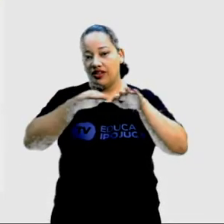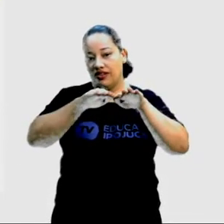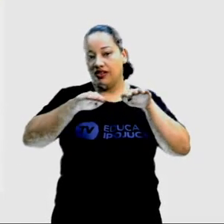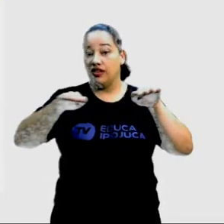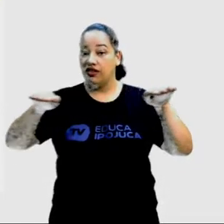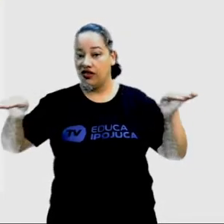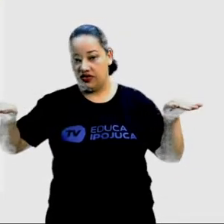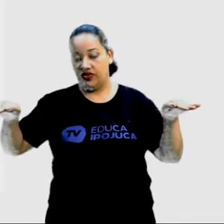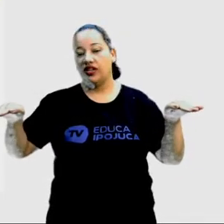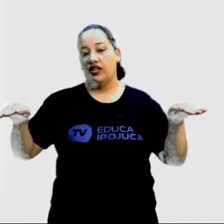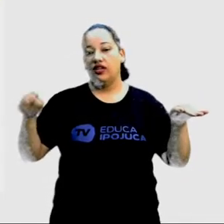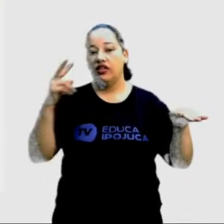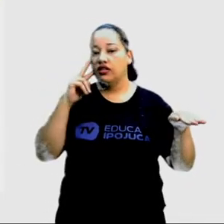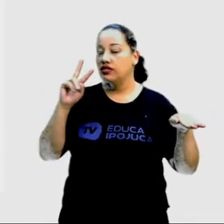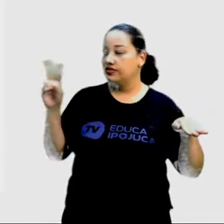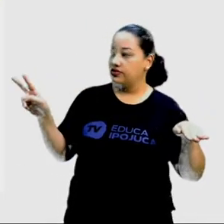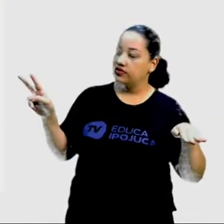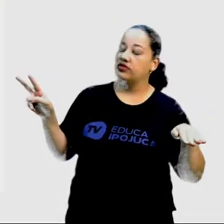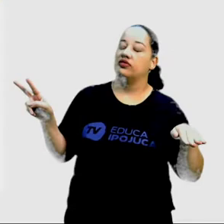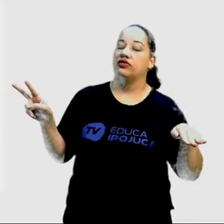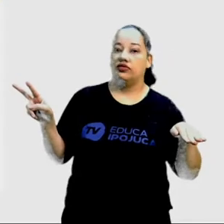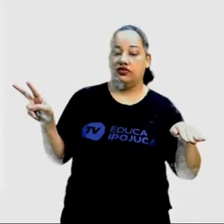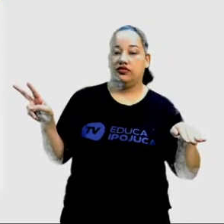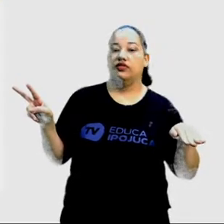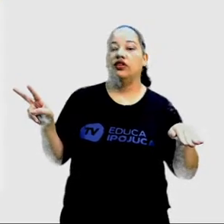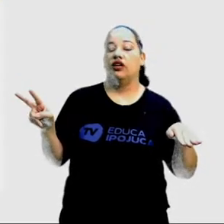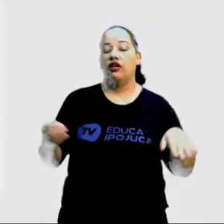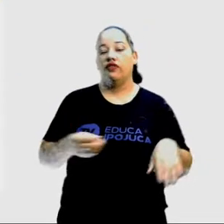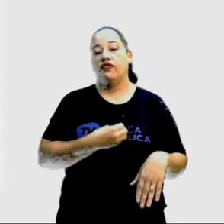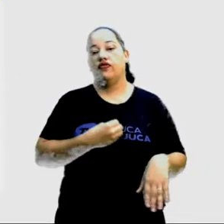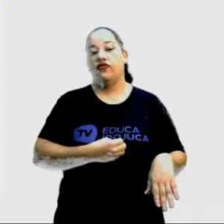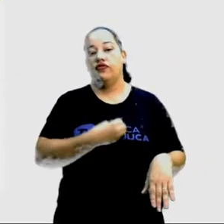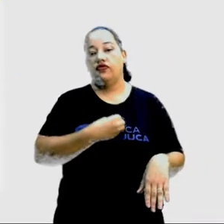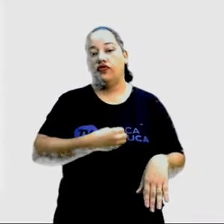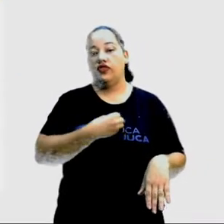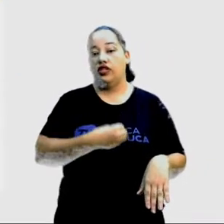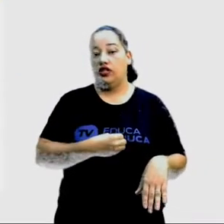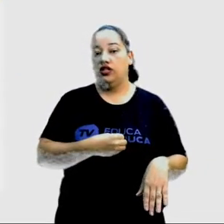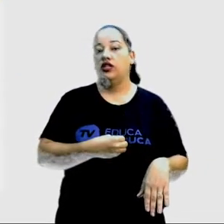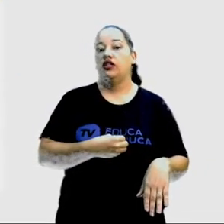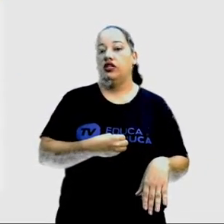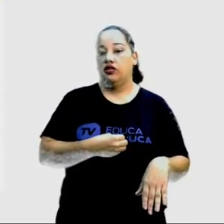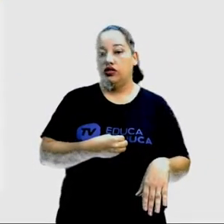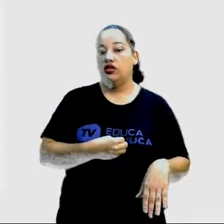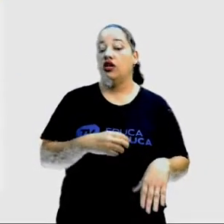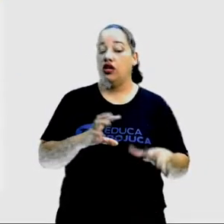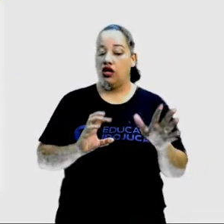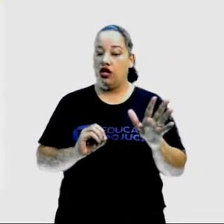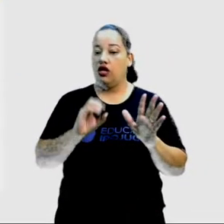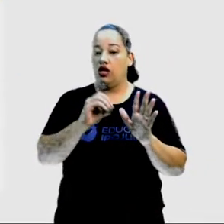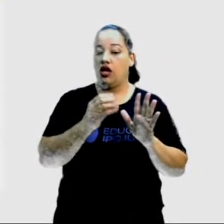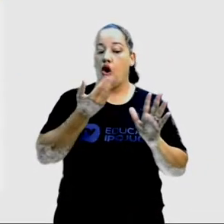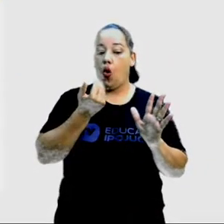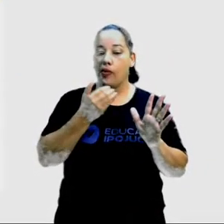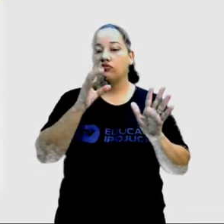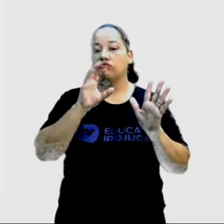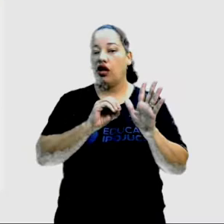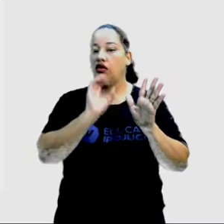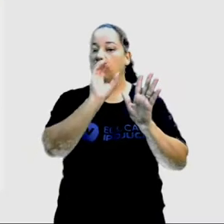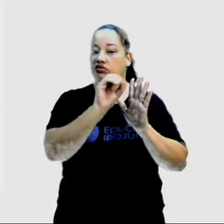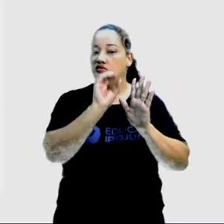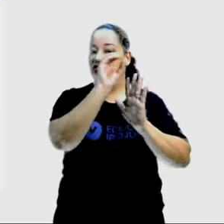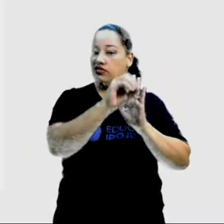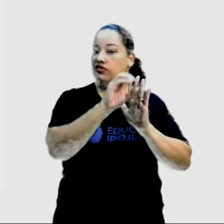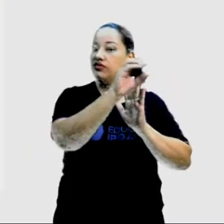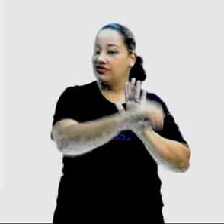visualizando livremente, né, esse segmento dos seres vivos, em que um serve de alimento para o outro, como eu apresentei para vocês